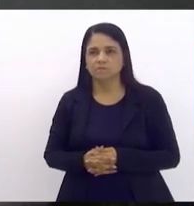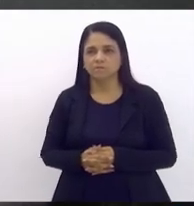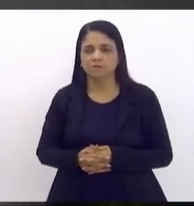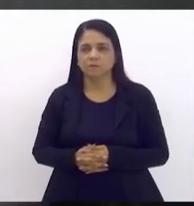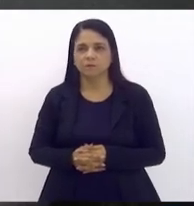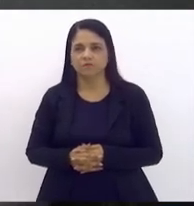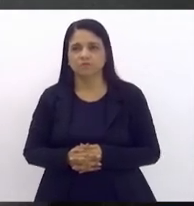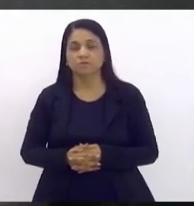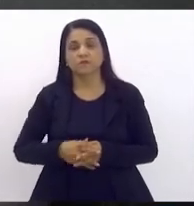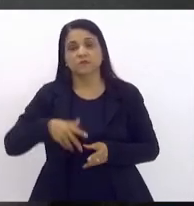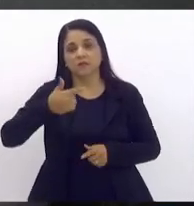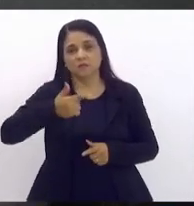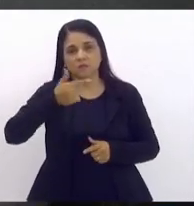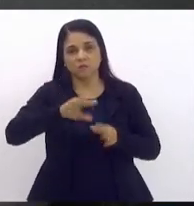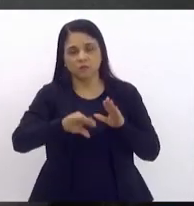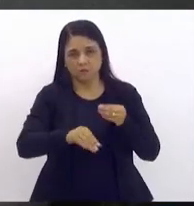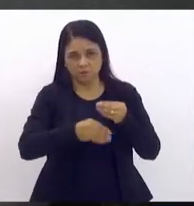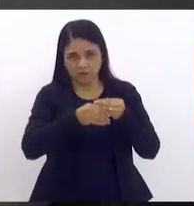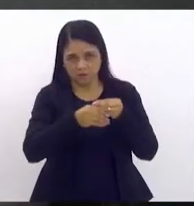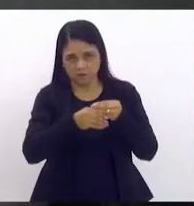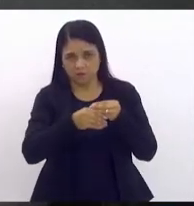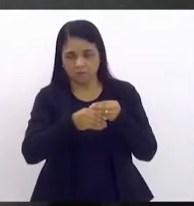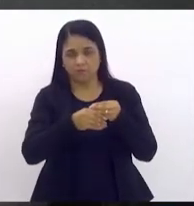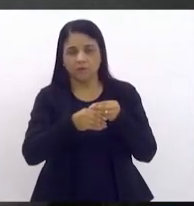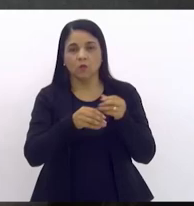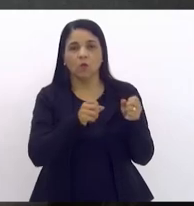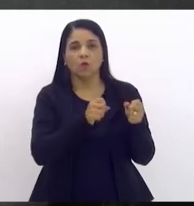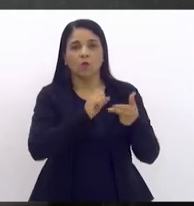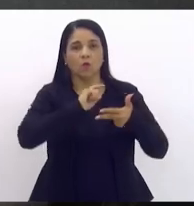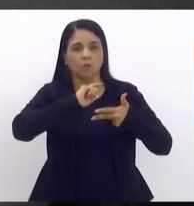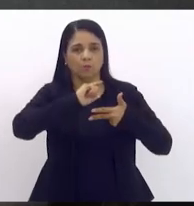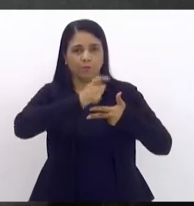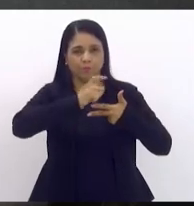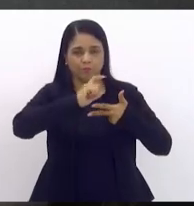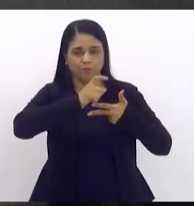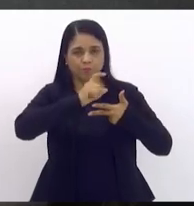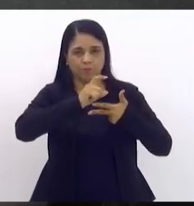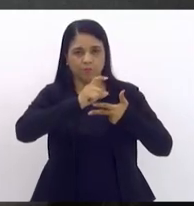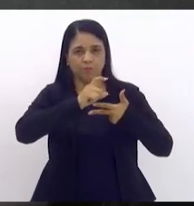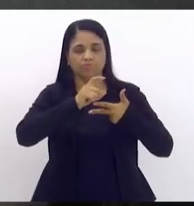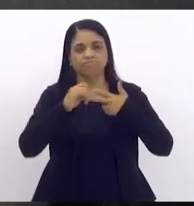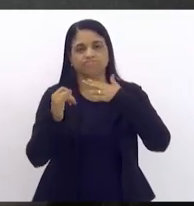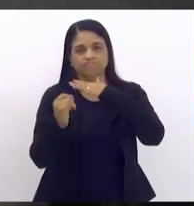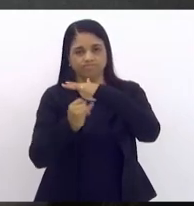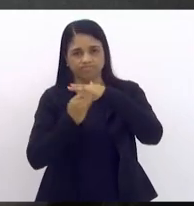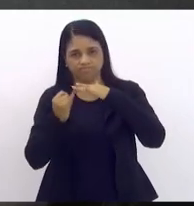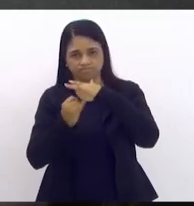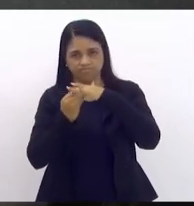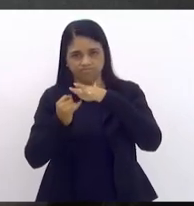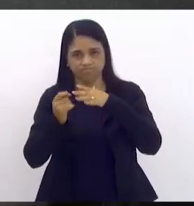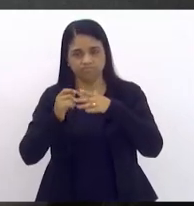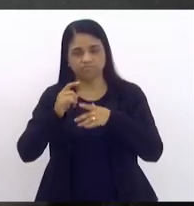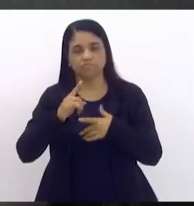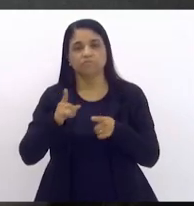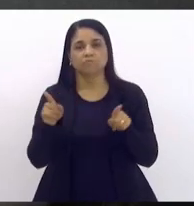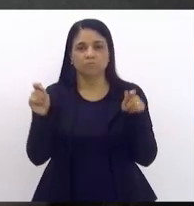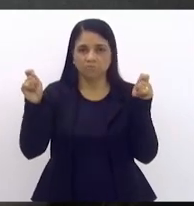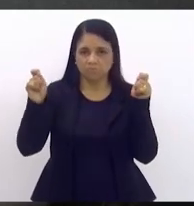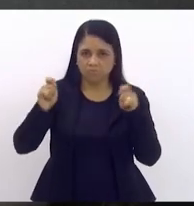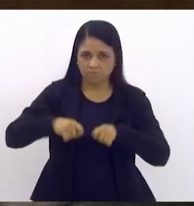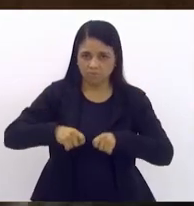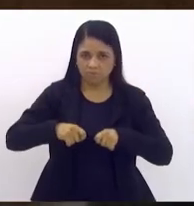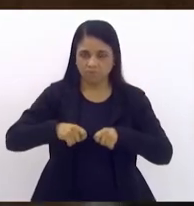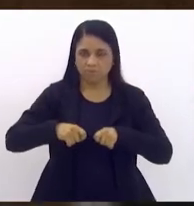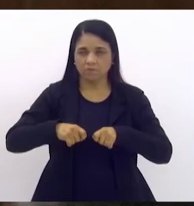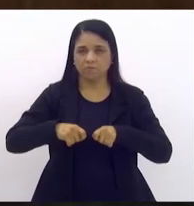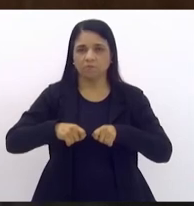E a segunda emenda, o Poder Executivo, através de seus órgãos competentes, poderá, em vez de